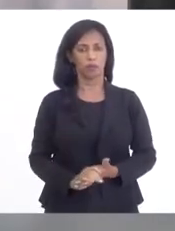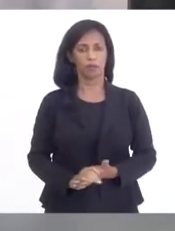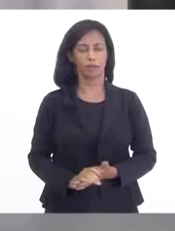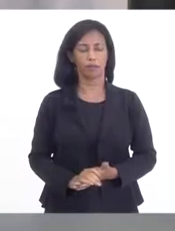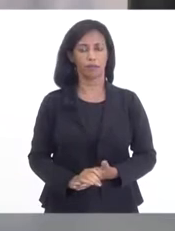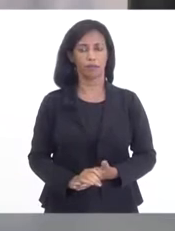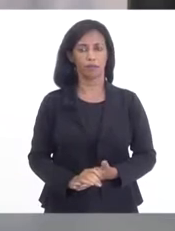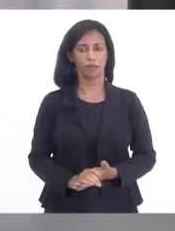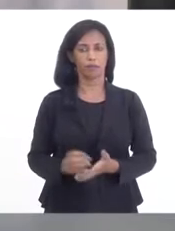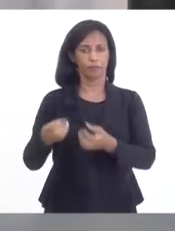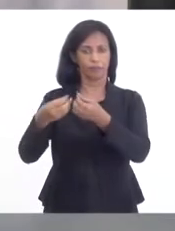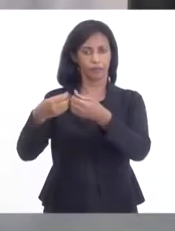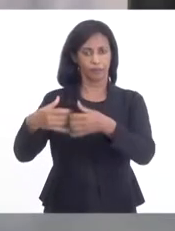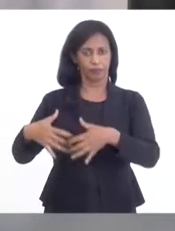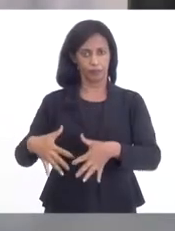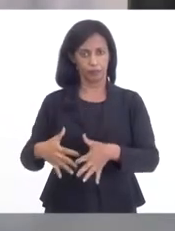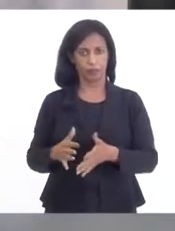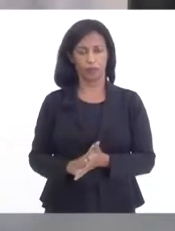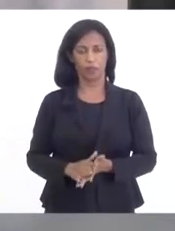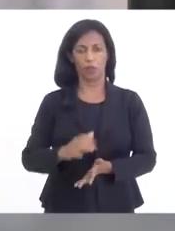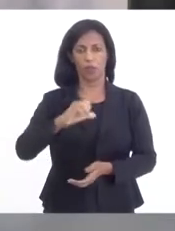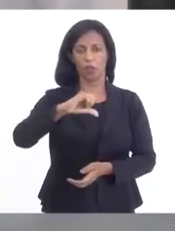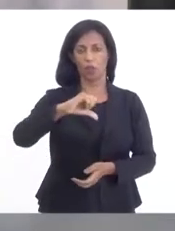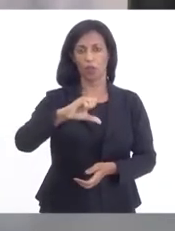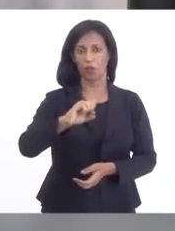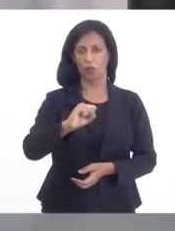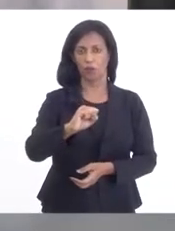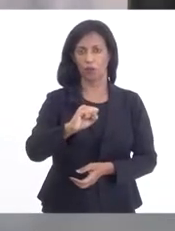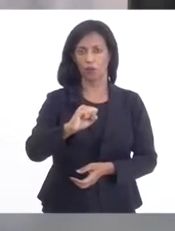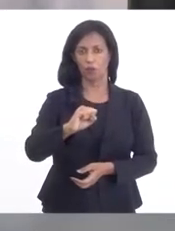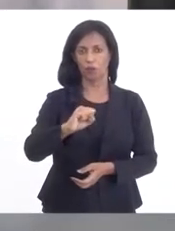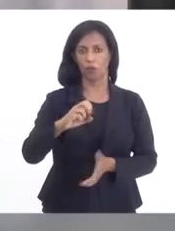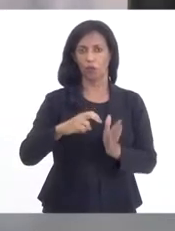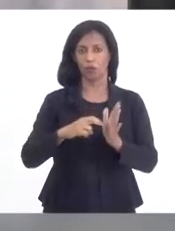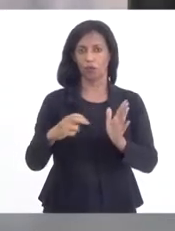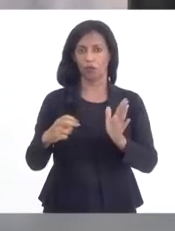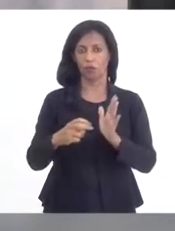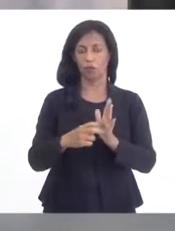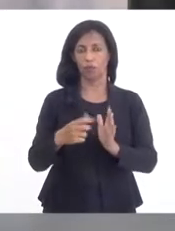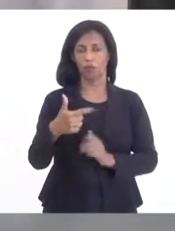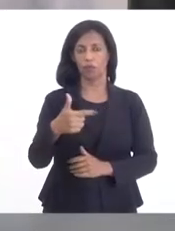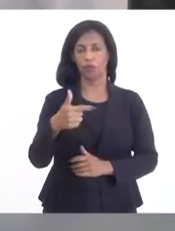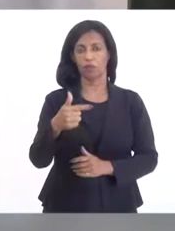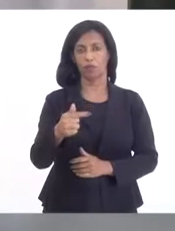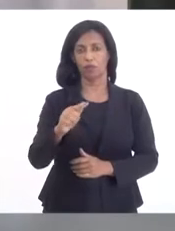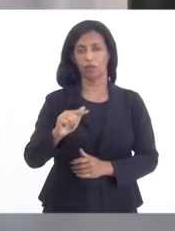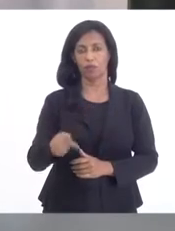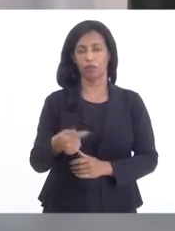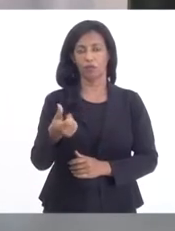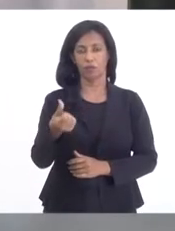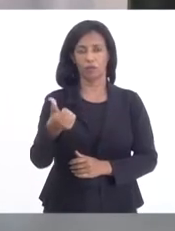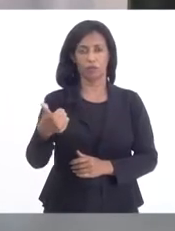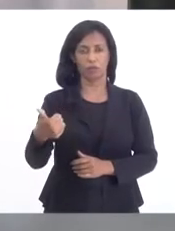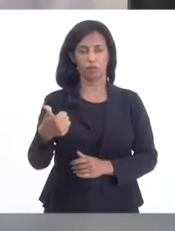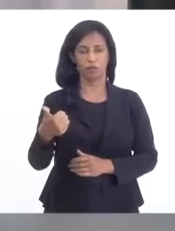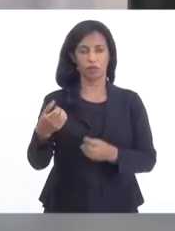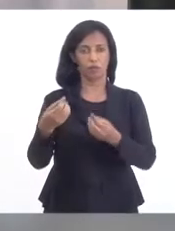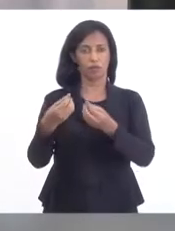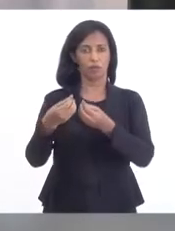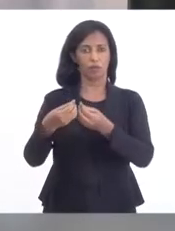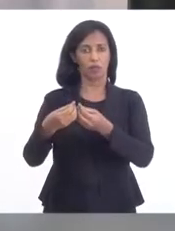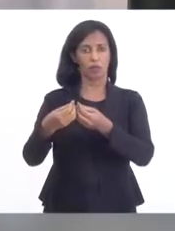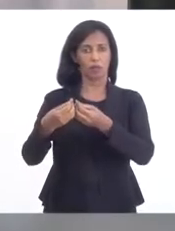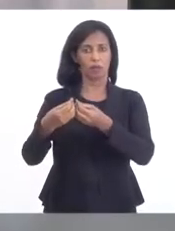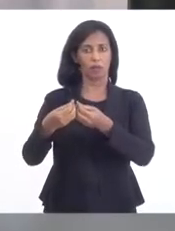pela prejudicabilidade a 98 emendas, 27,61, pela rejeição